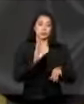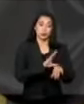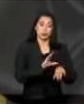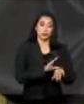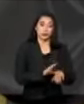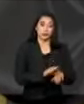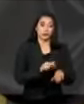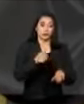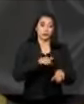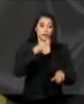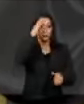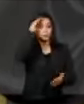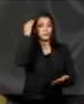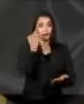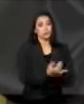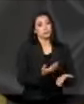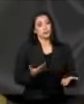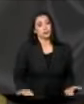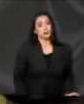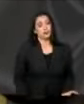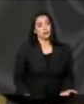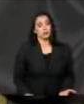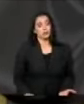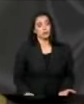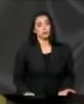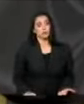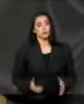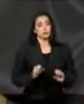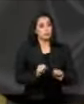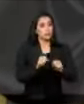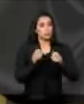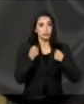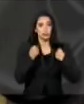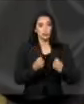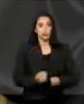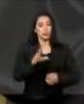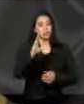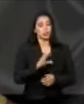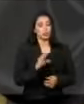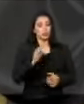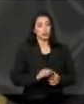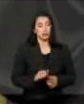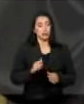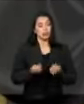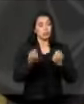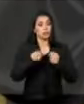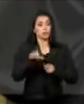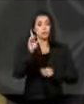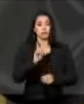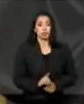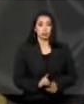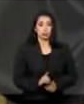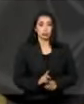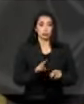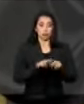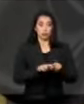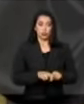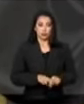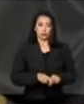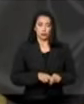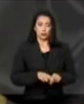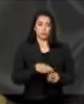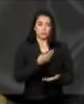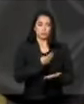nós juramos defender. É esta Constituição cidadã que nos garante o Estado de Direito. Por isso, senhores